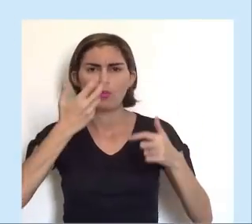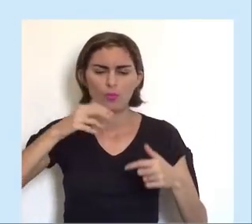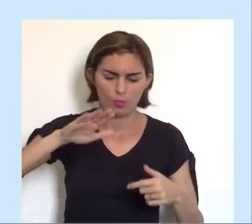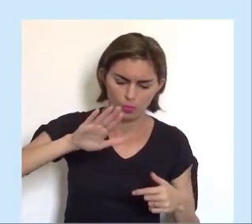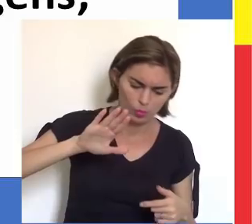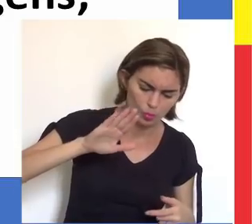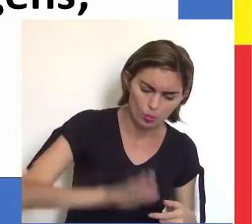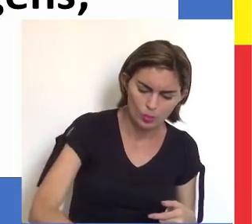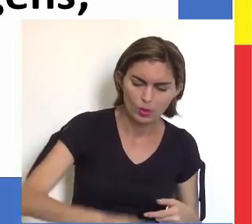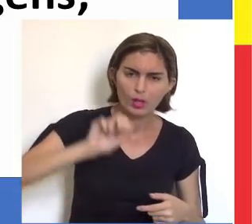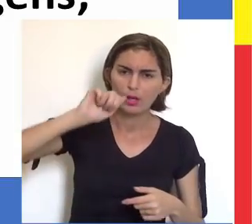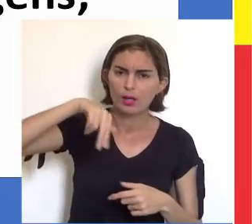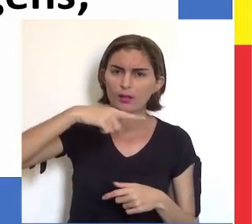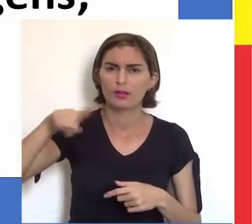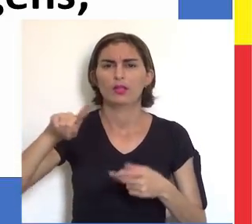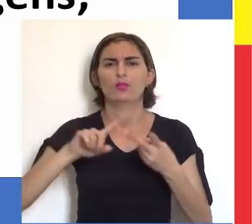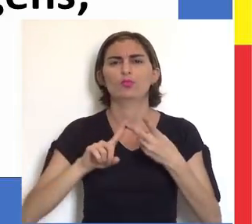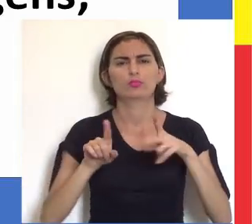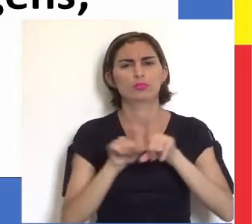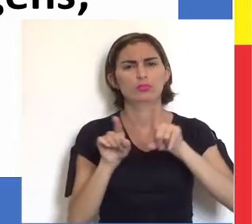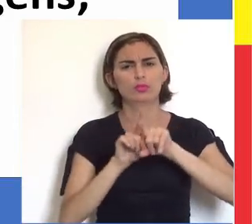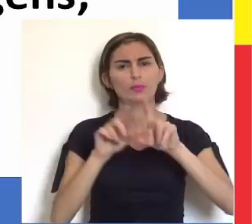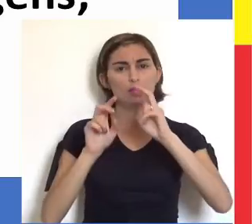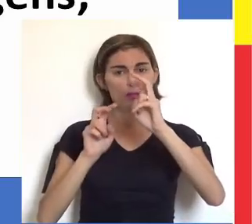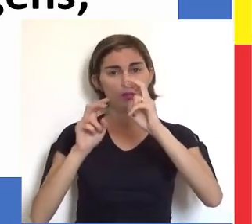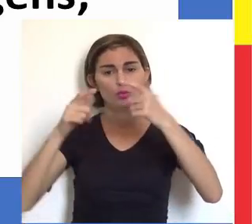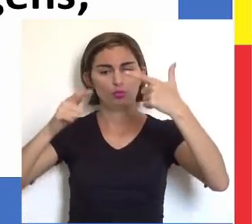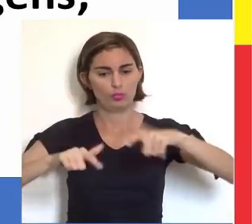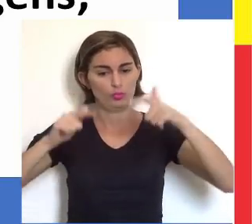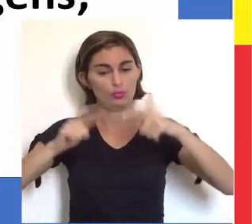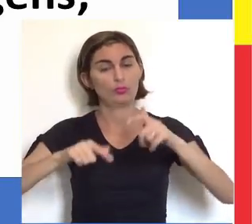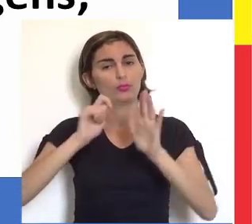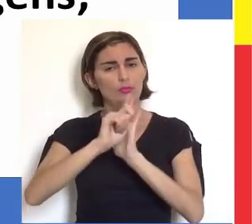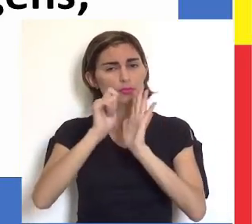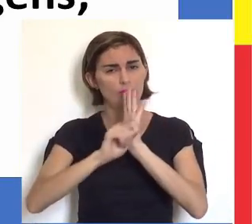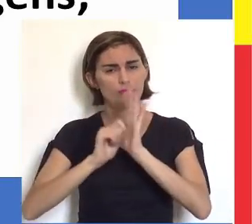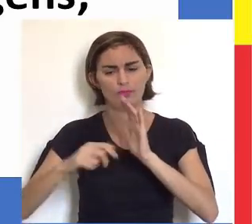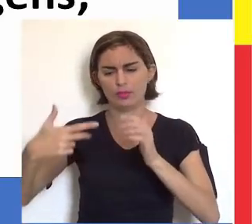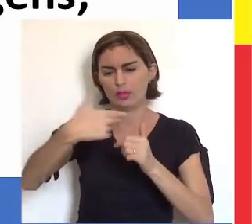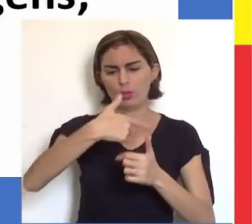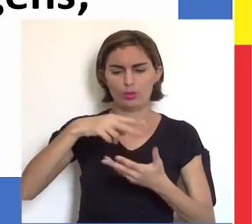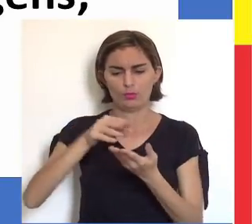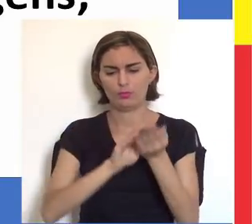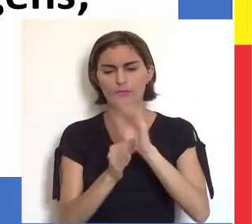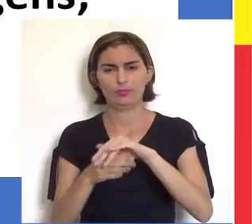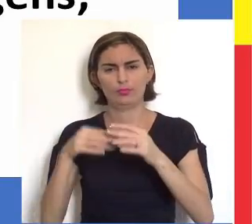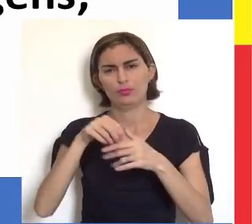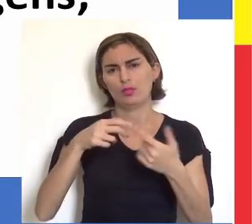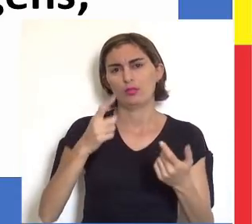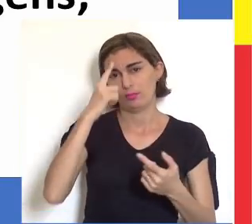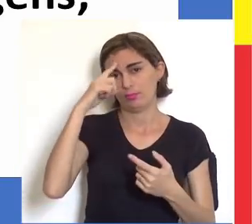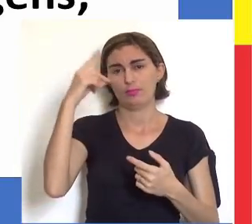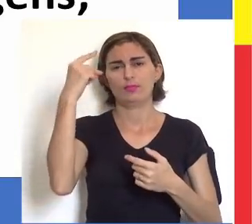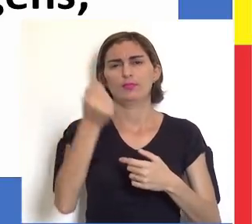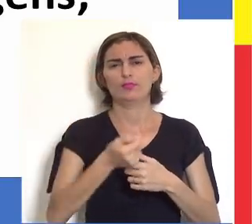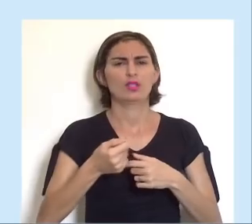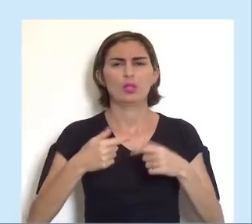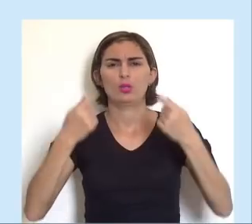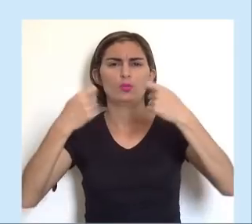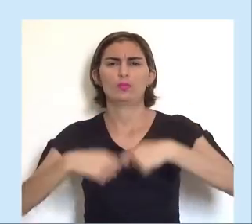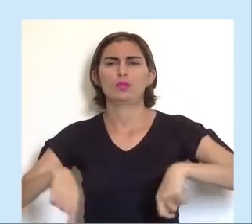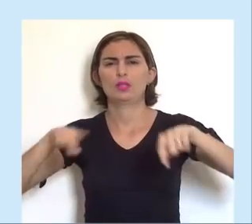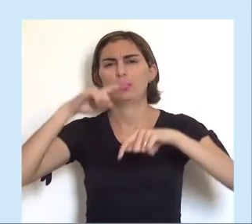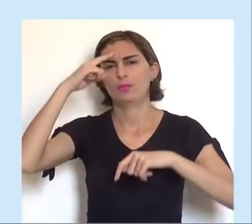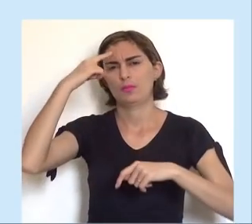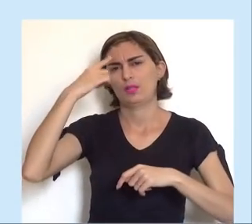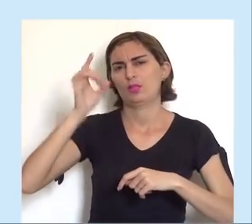como quiser. Pense também em nome de 5 lugares, escreva, recorte e dobre. Seja criativo, você não precisa